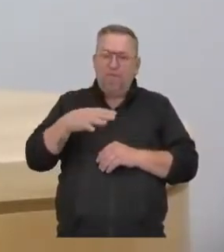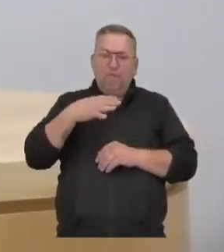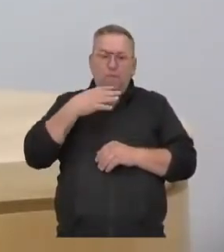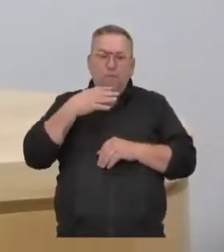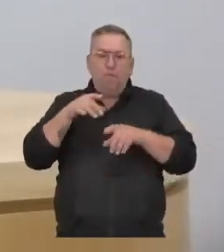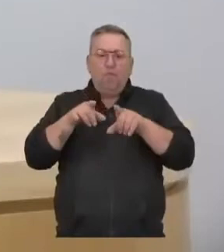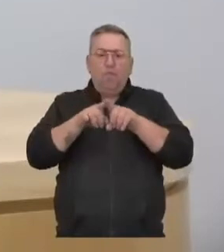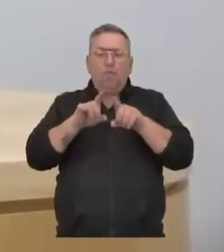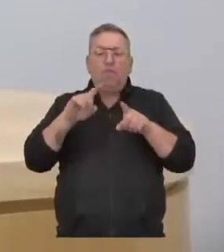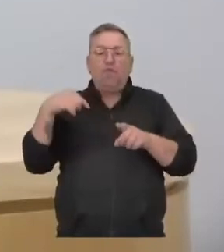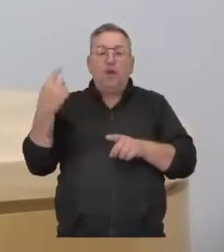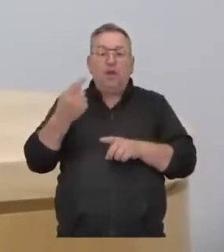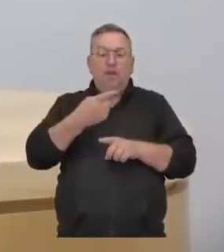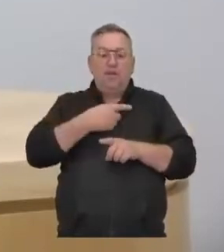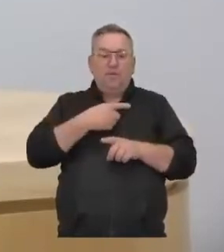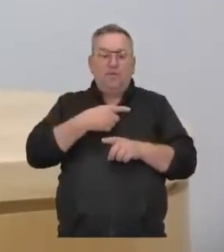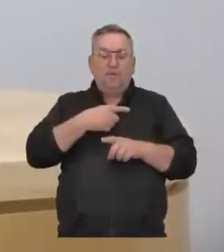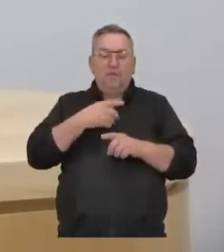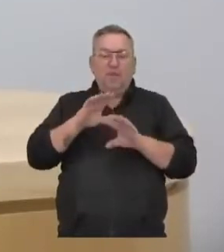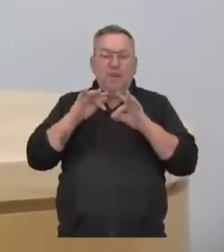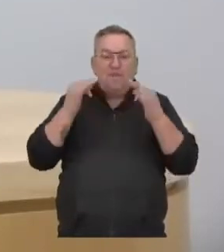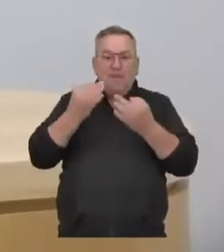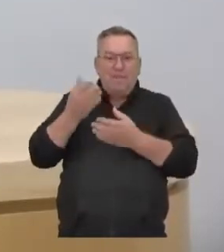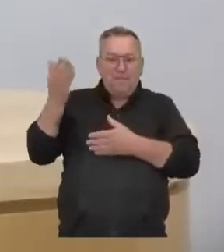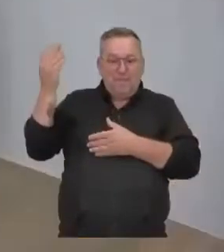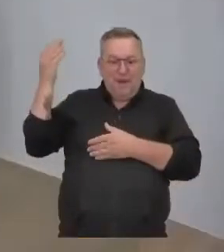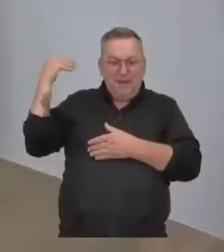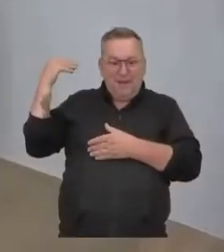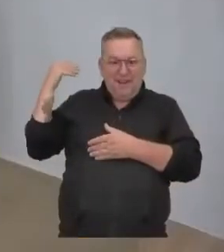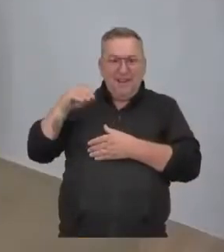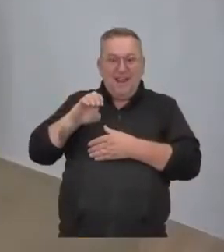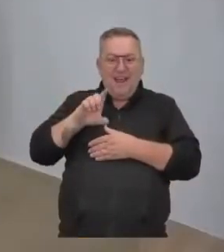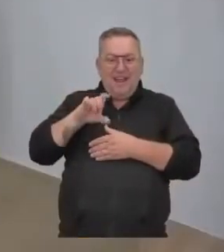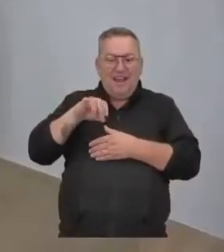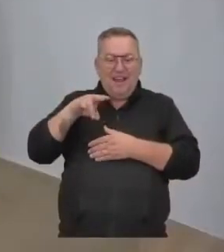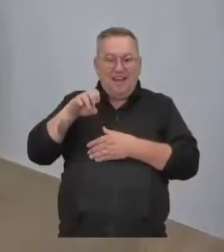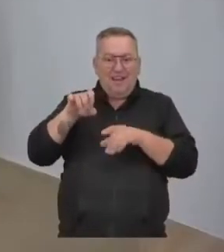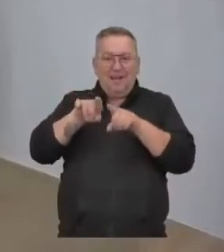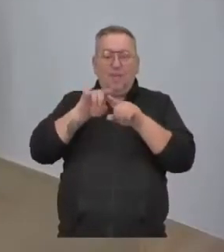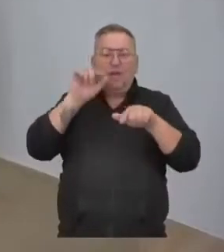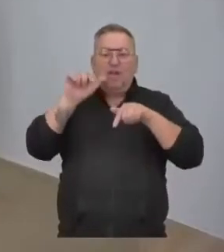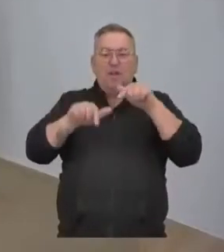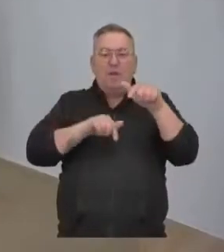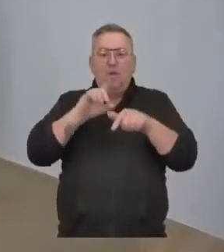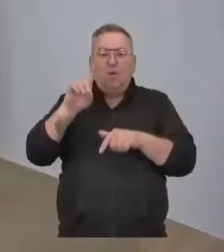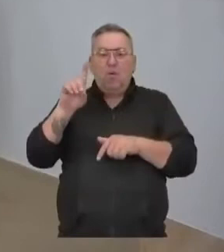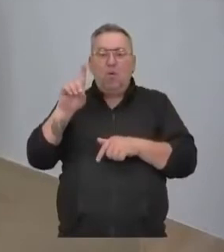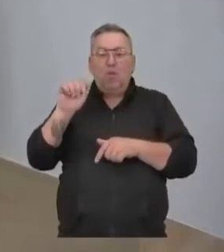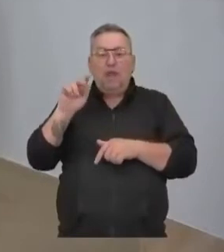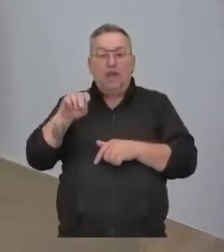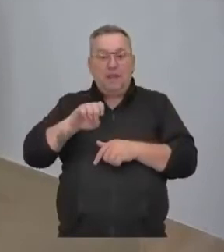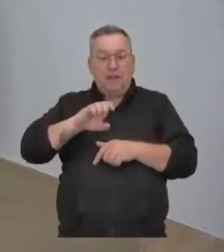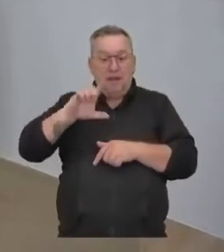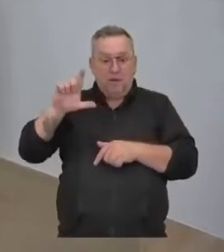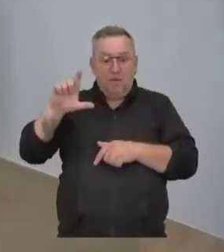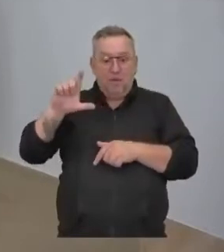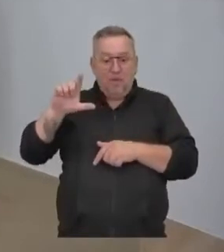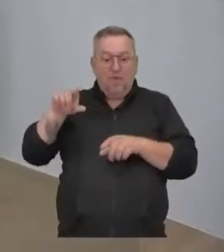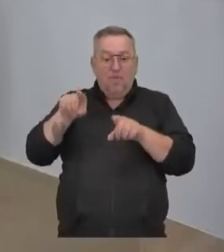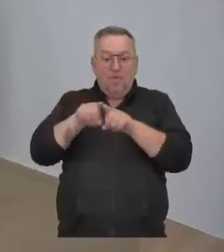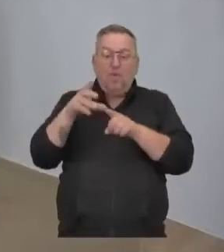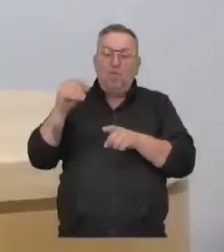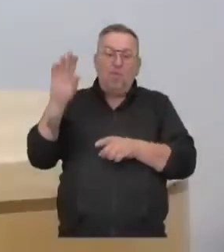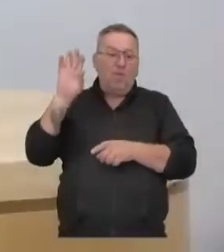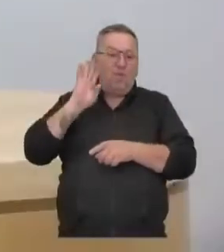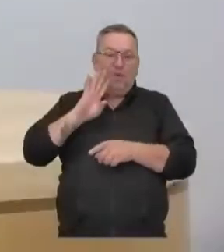a nossa raiz, né? Sim. A Elaine, que trabalhou também uma aula com o Daniel Munduruku, né? Foi muito legal